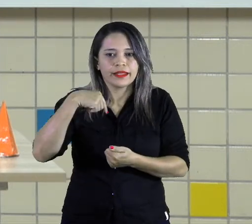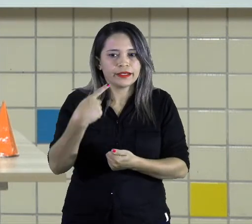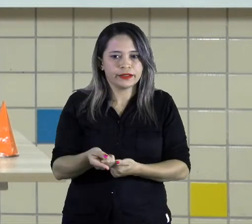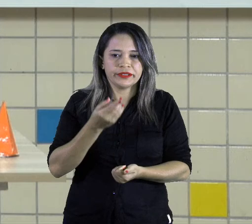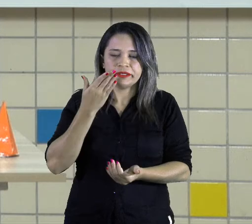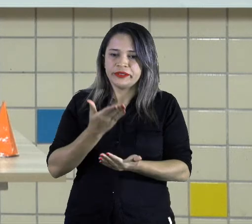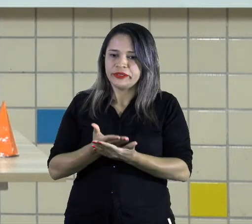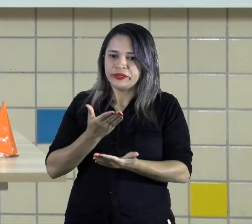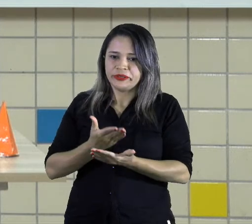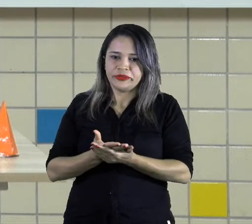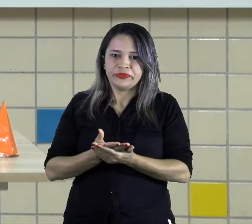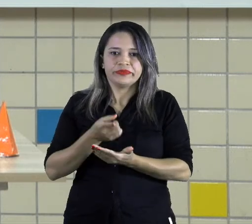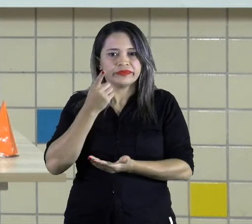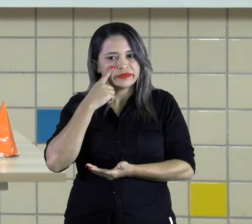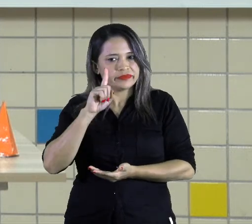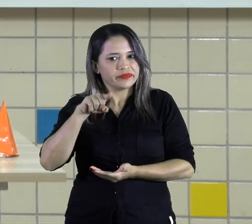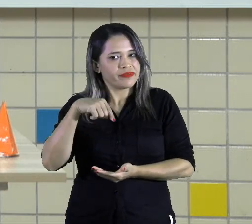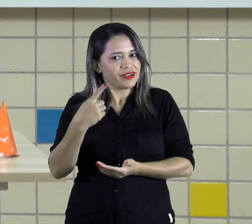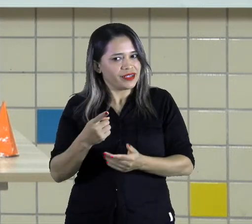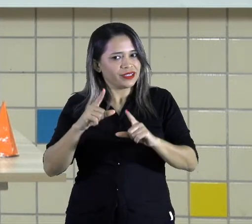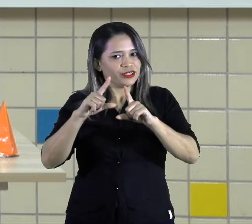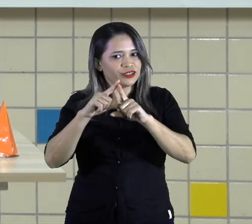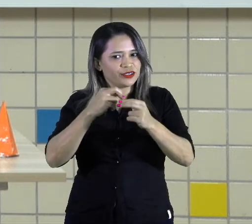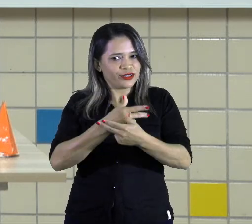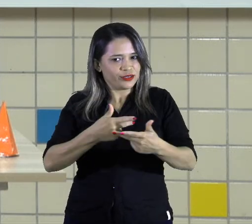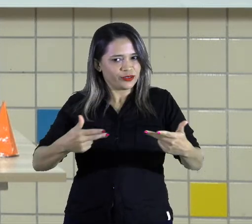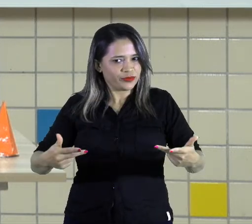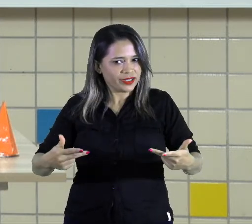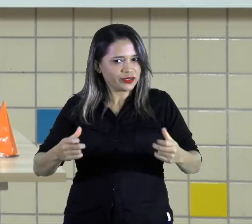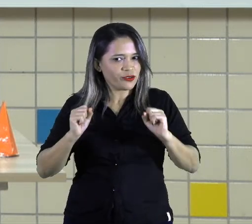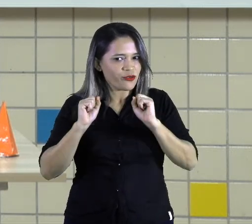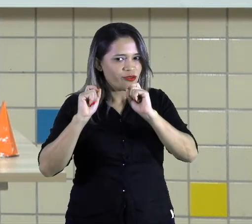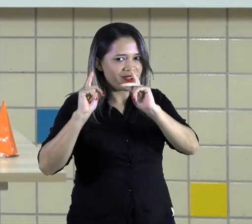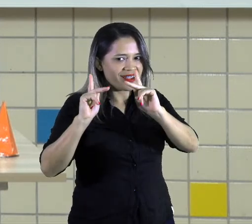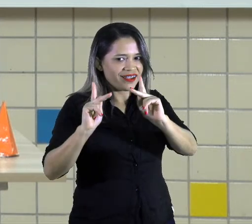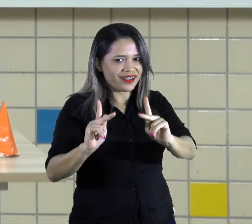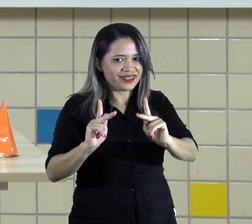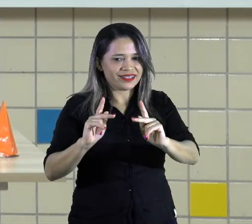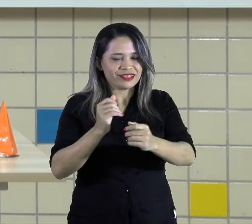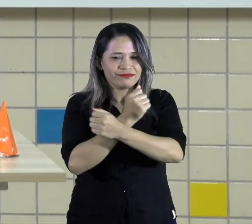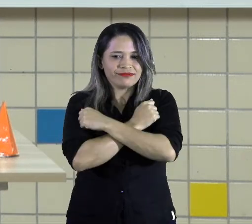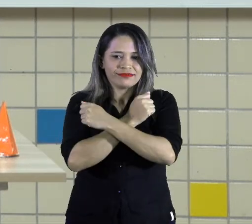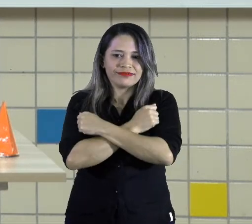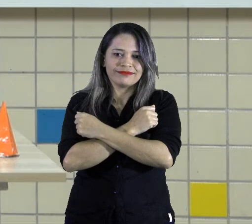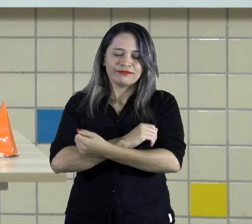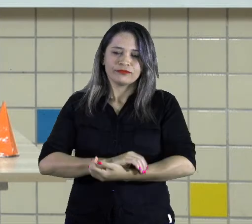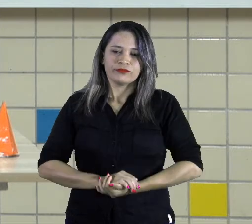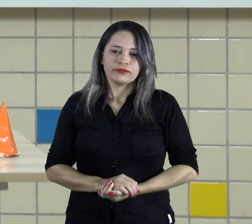aula e nós vamos ver mais sólidos geométricos, ok? Um grande abraço!